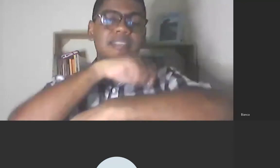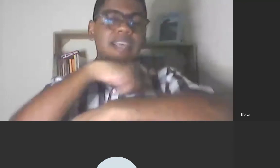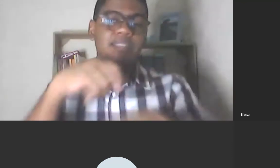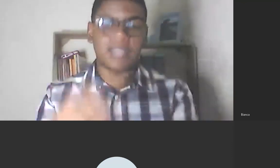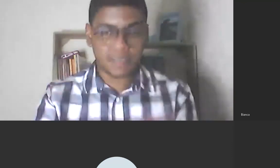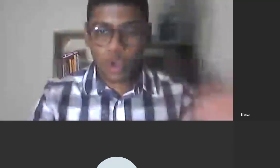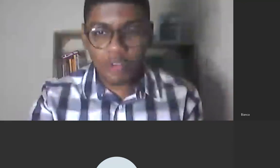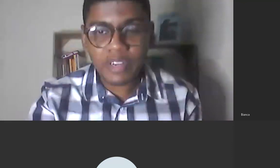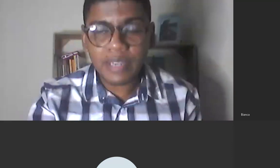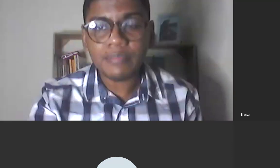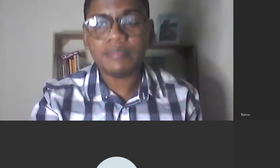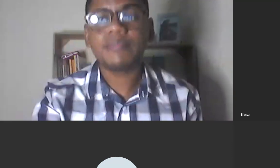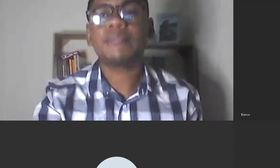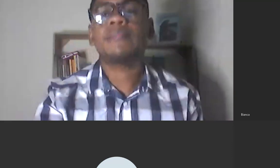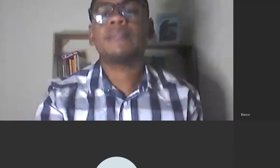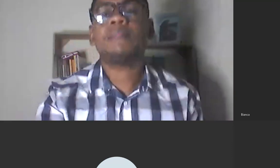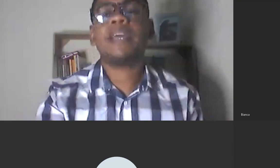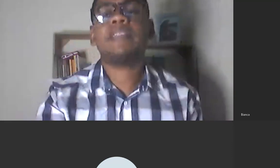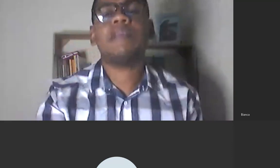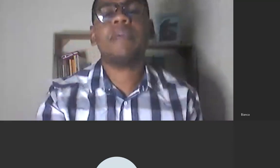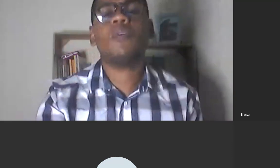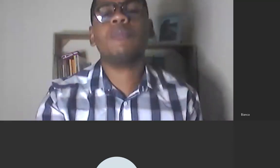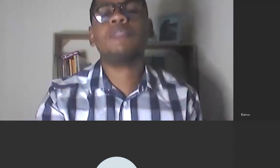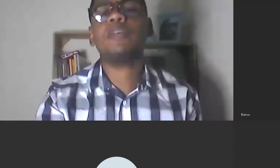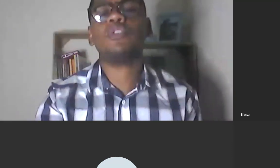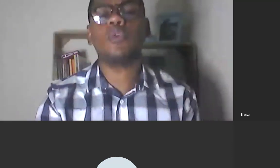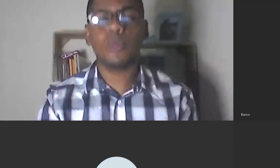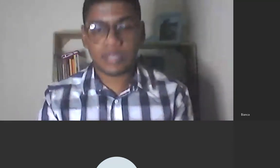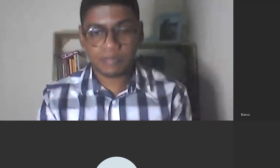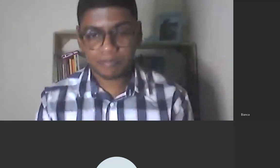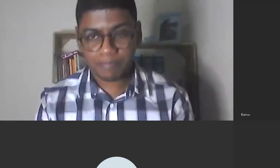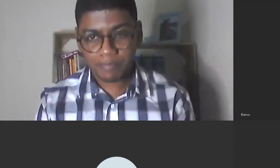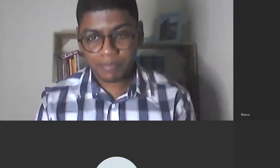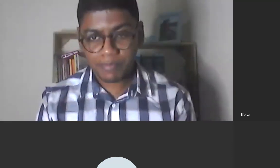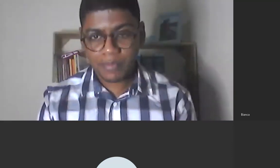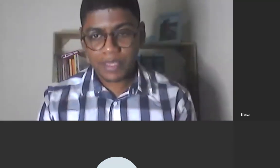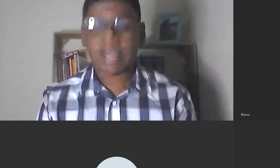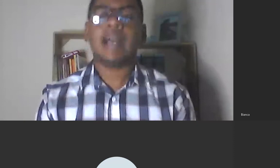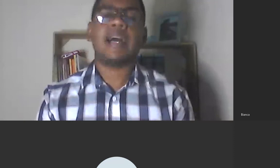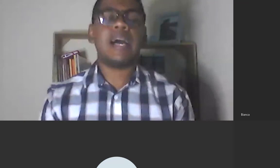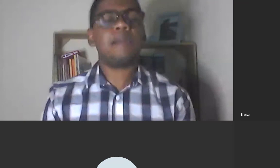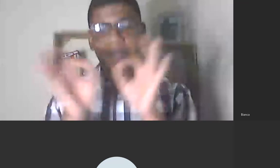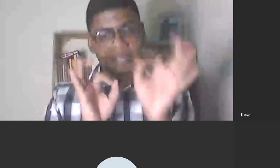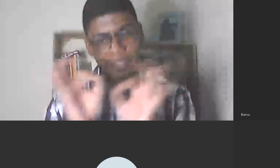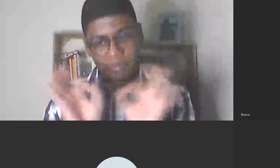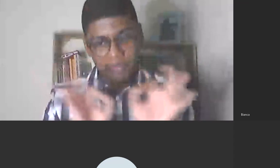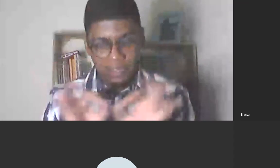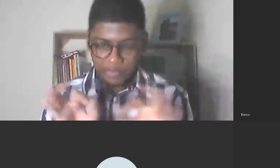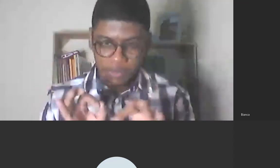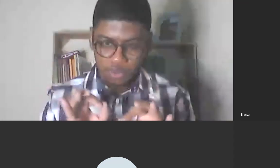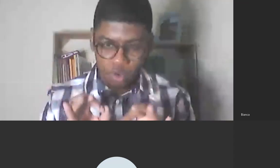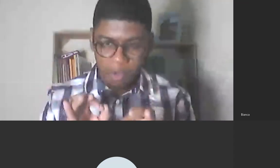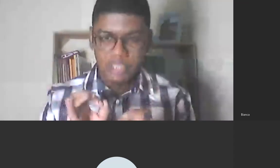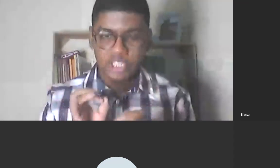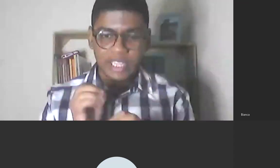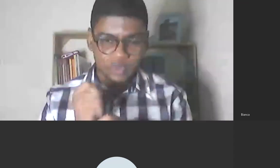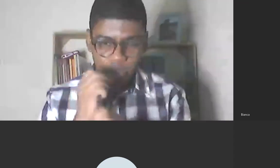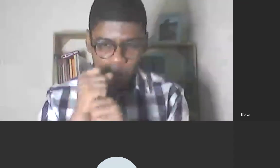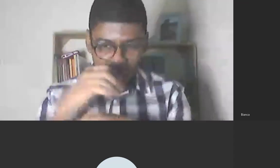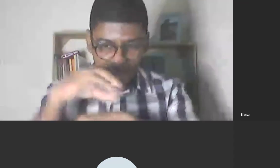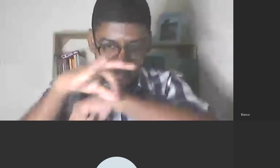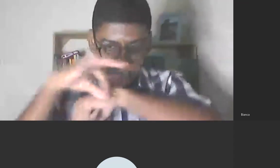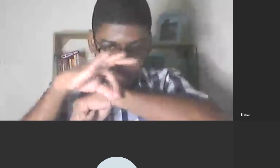uma receita nova para receber algumas pessoas. A preparação que ela usou, a